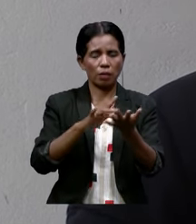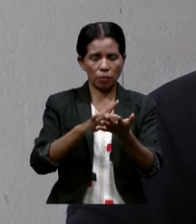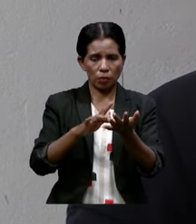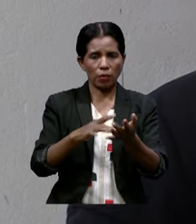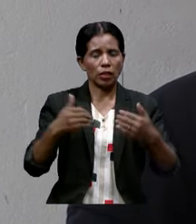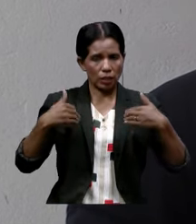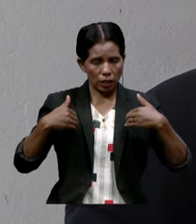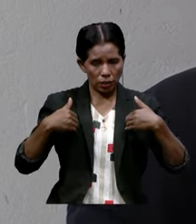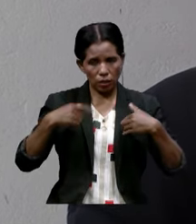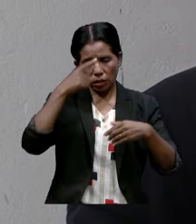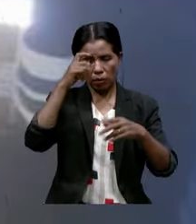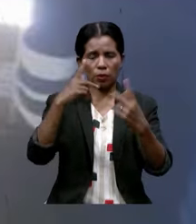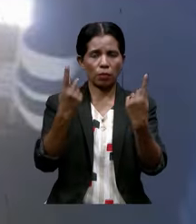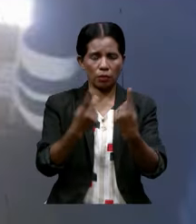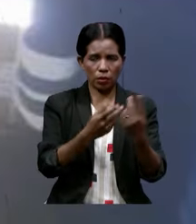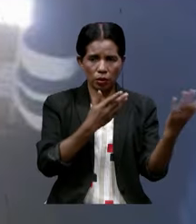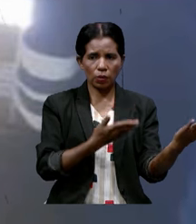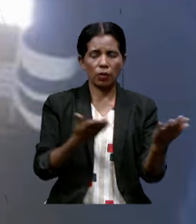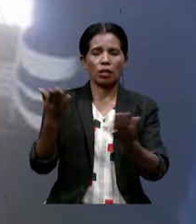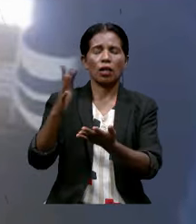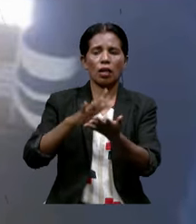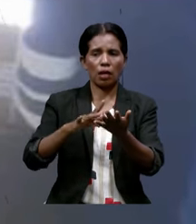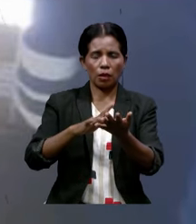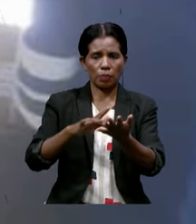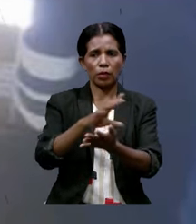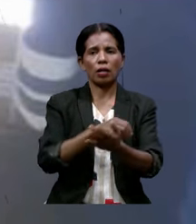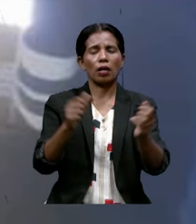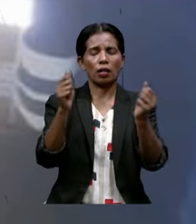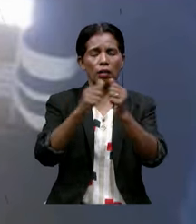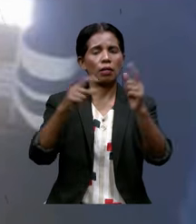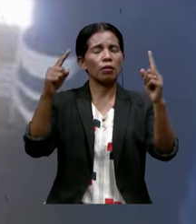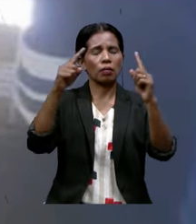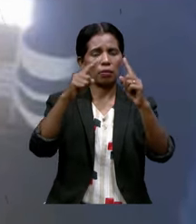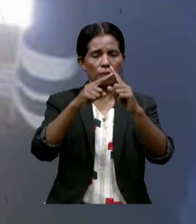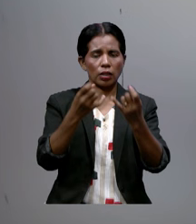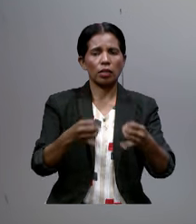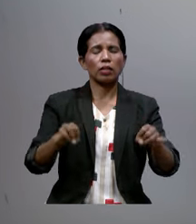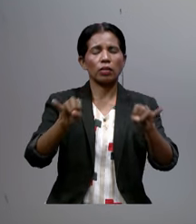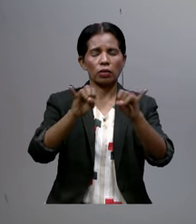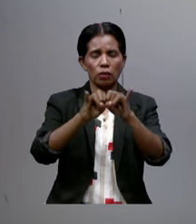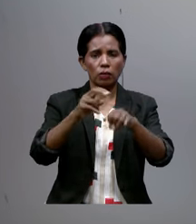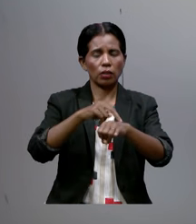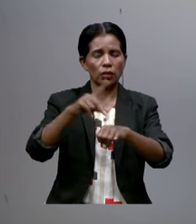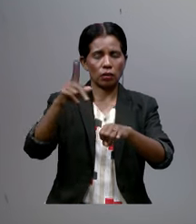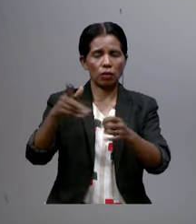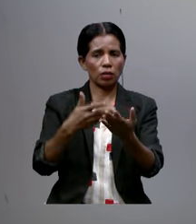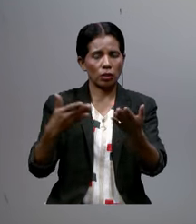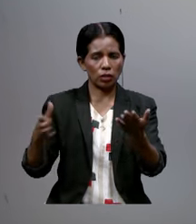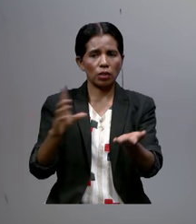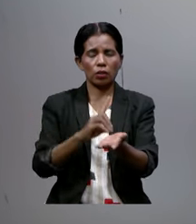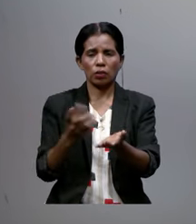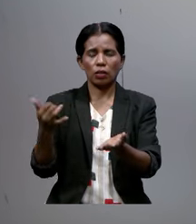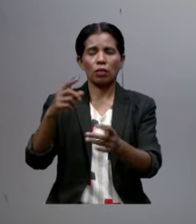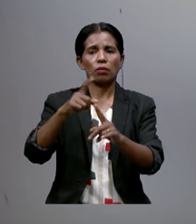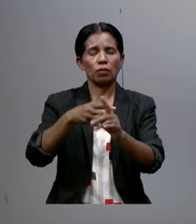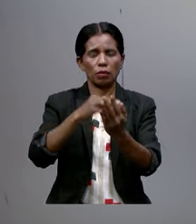ona tamba companhia refere hata matan ai moruk no consumaves ba i armazen Instituto Nacional Farmácia no produto médico ia fulang